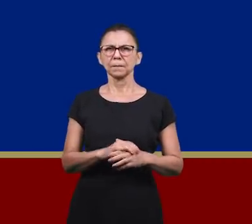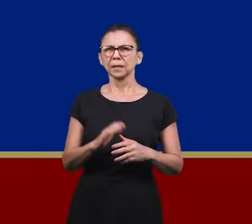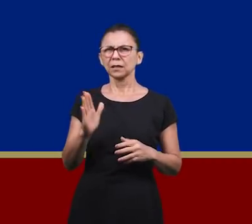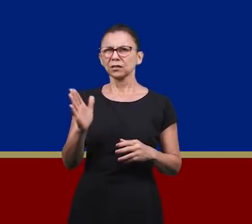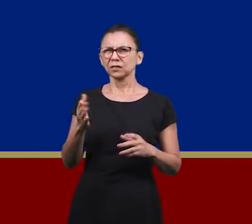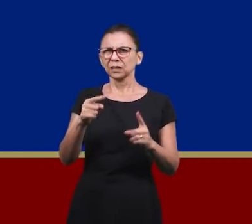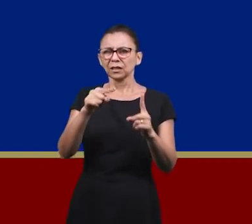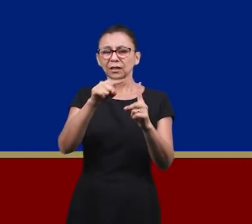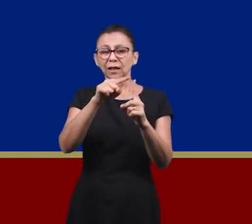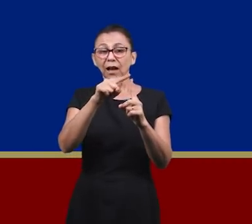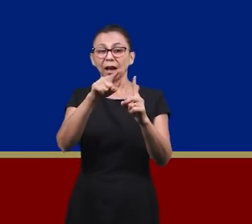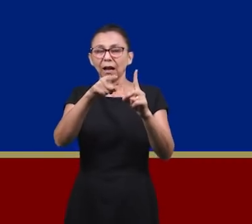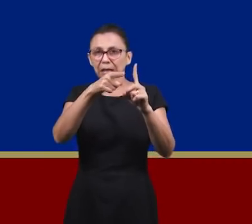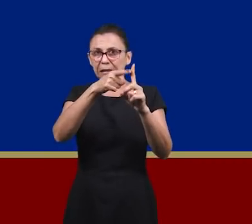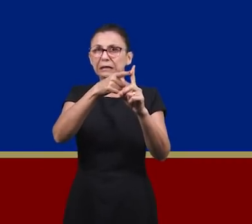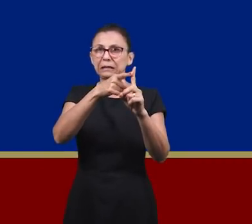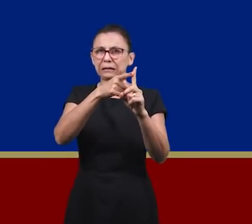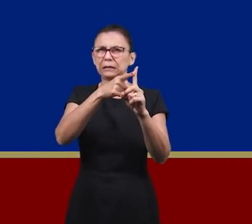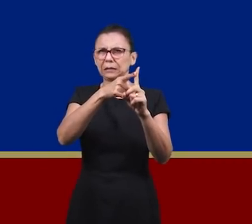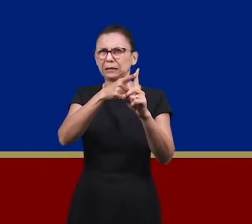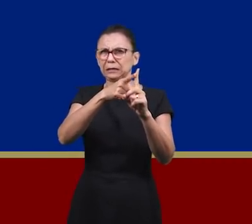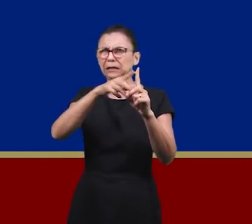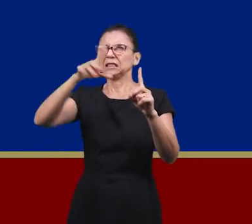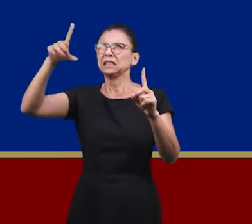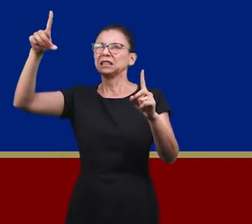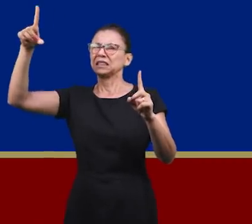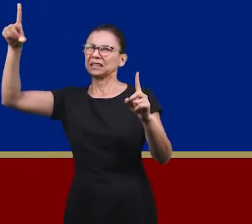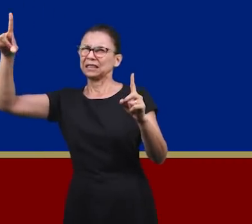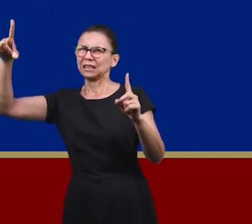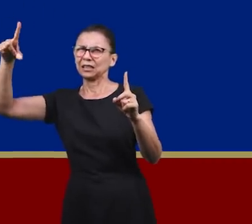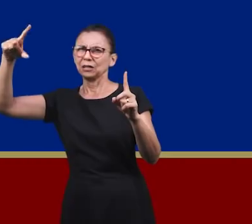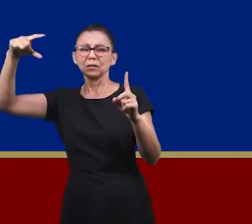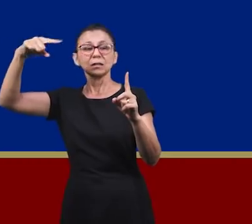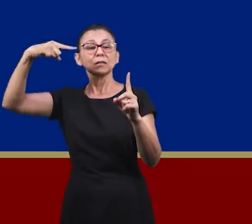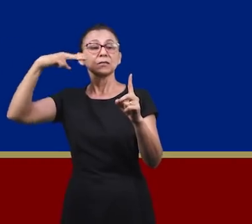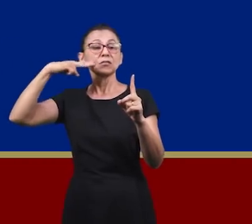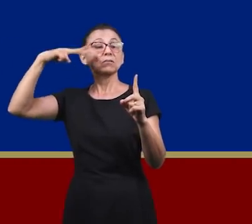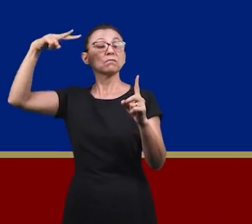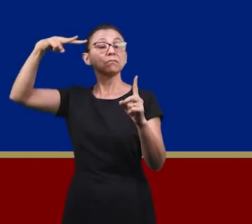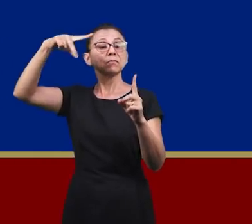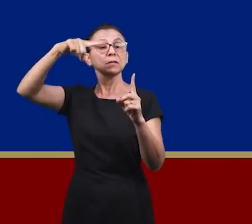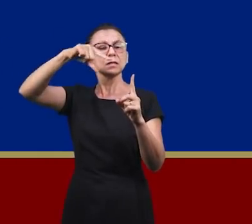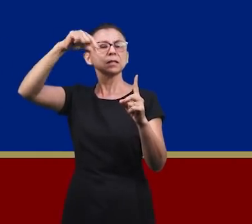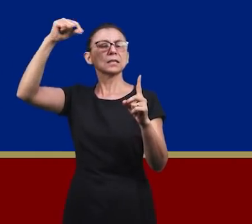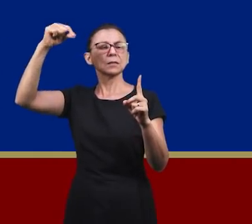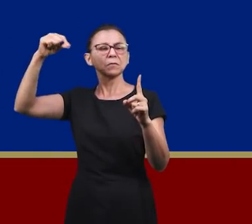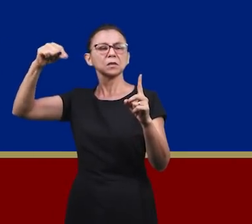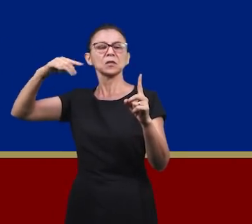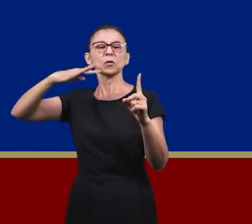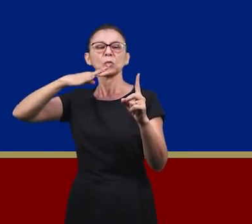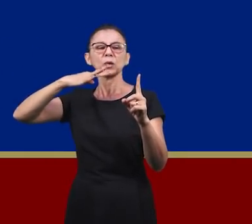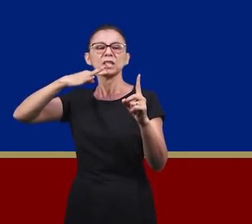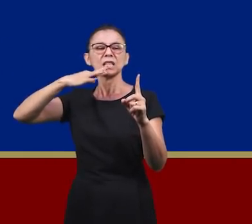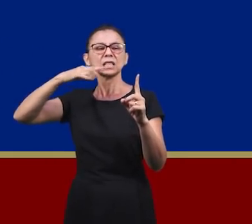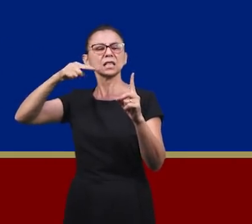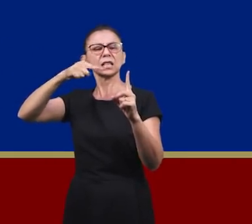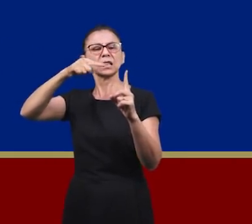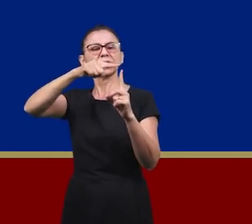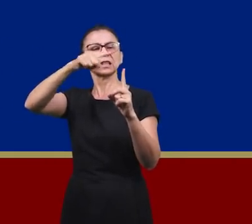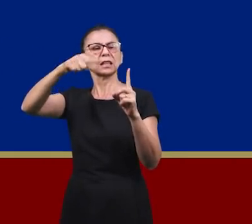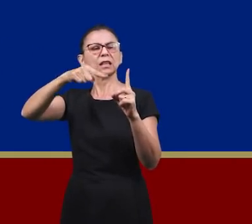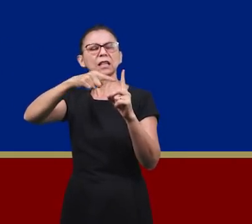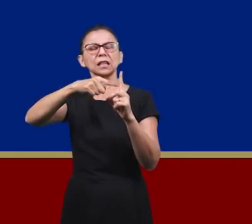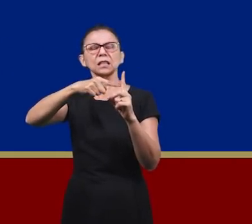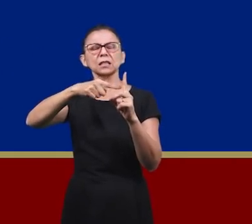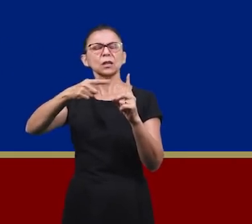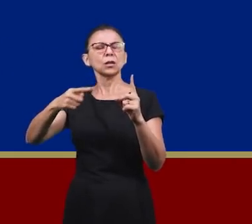eleitos segundo a presciência de Deus Pai. Pré-conhecimento de Deus. Mas como?